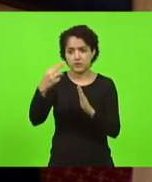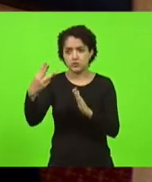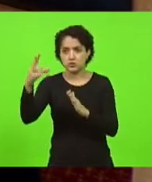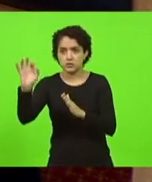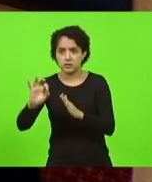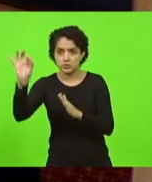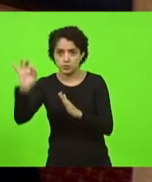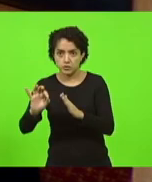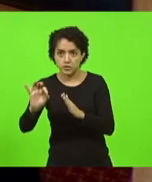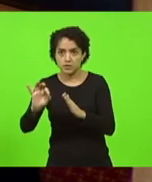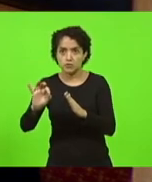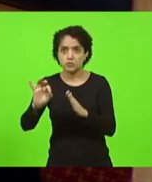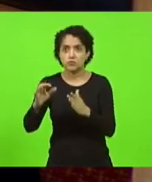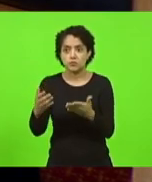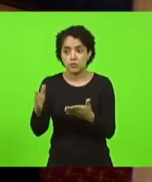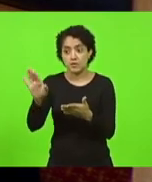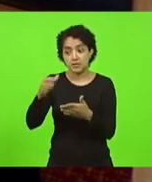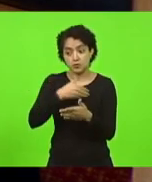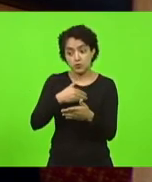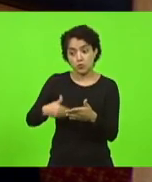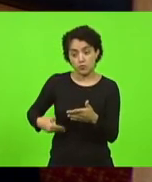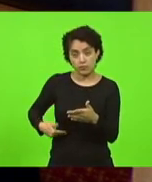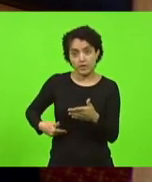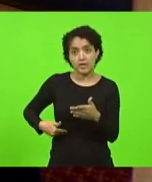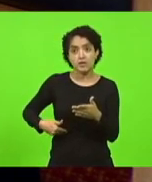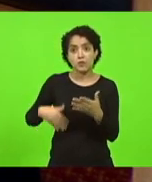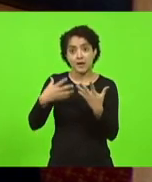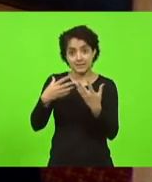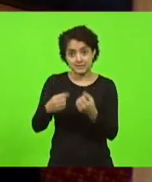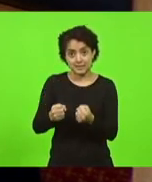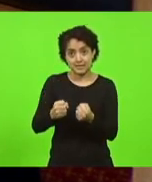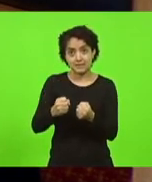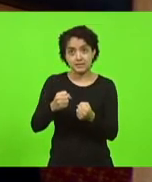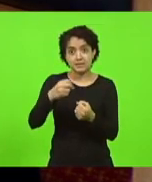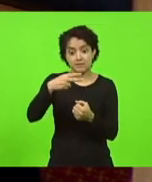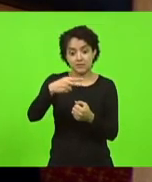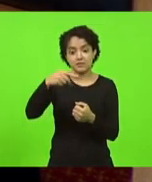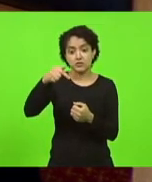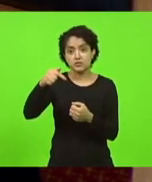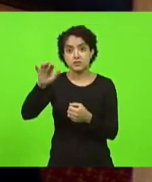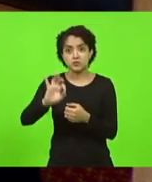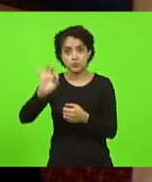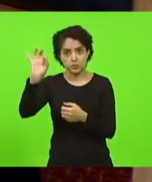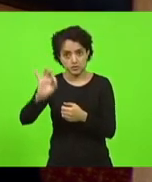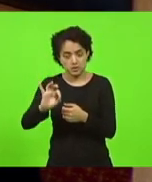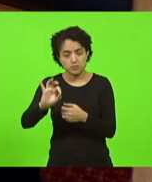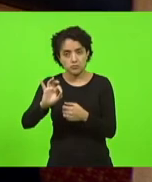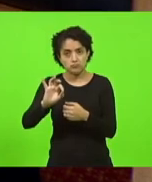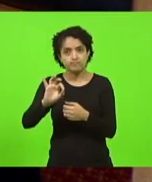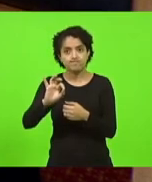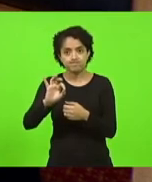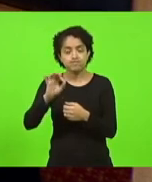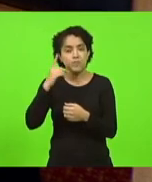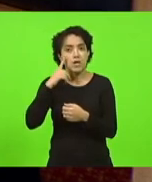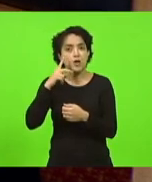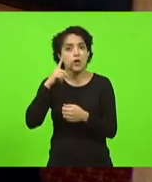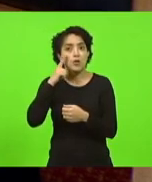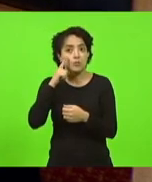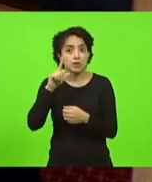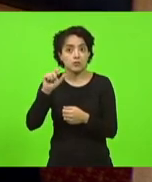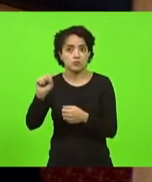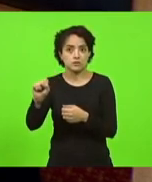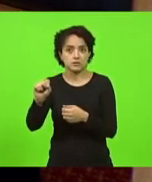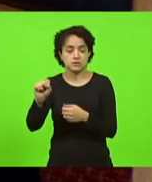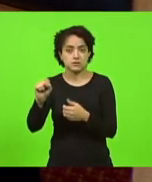governo cede para 20% a 37%, é uma grande conquista, pessoal. A gente não pode negar isso. O